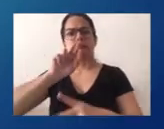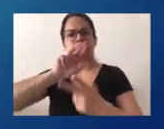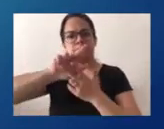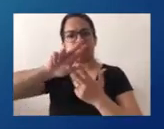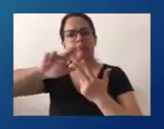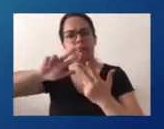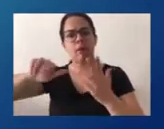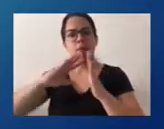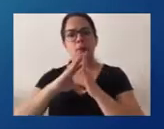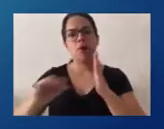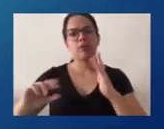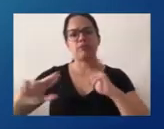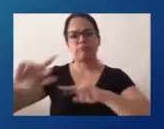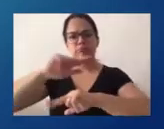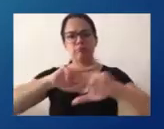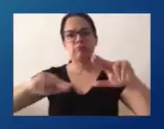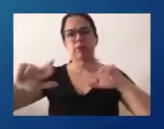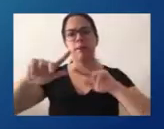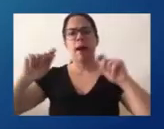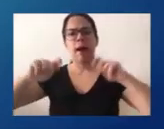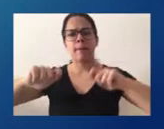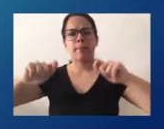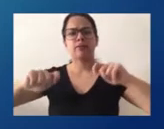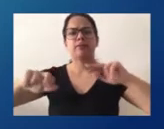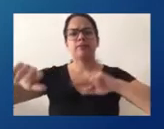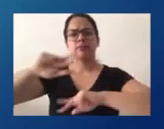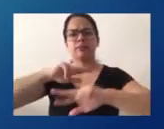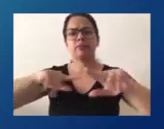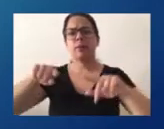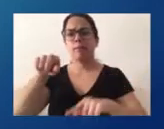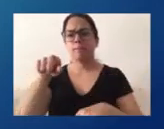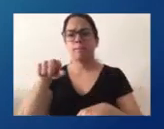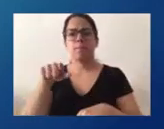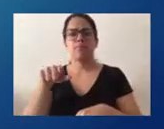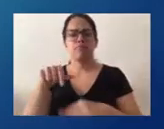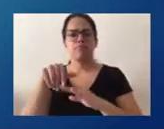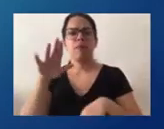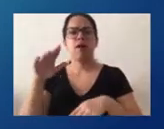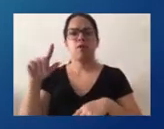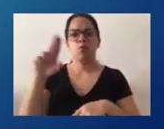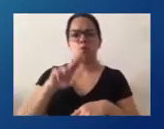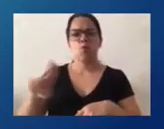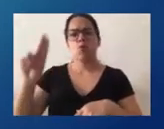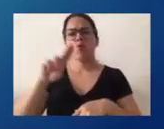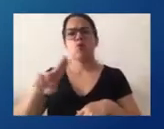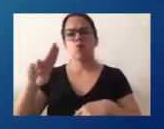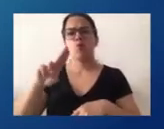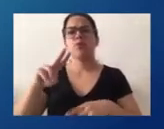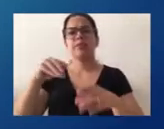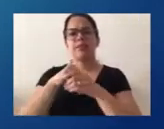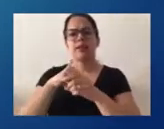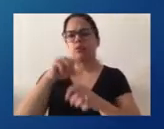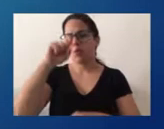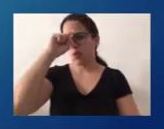estão vendo aqui na imagem autoclaves de diferentes modelos. Existem autoclaves com capacidades as mais variadas, Essas